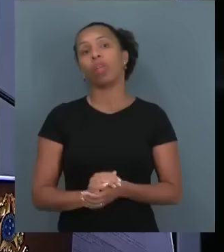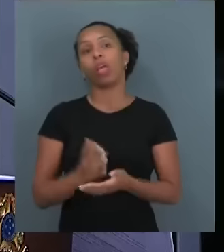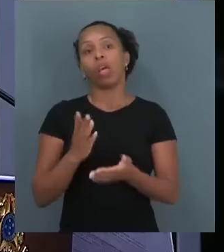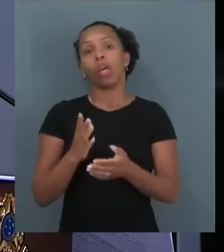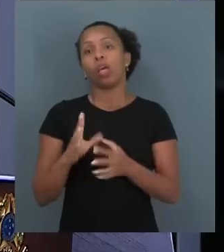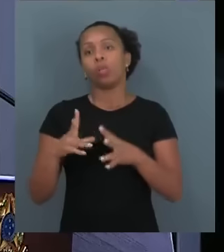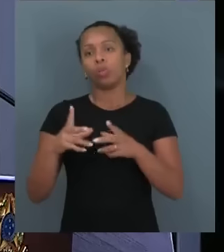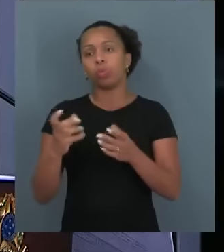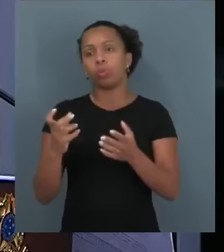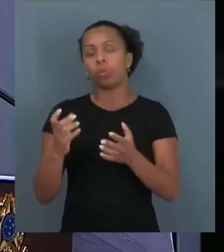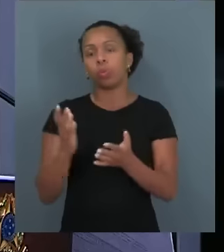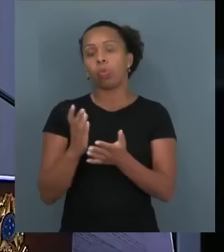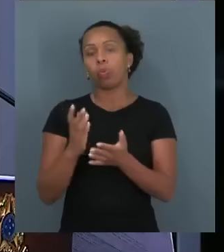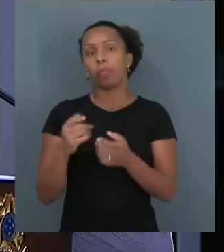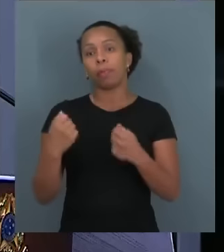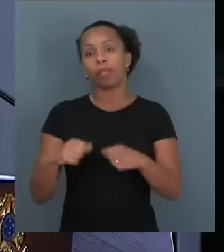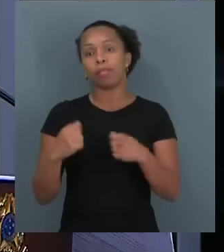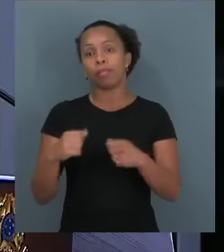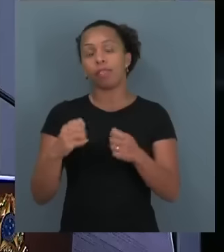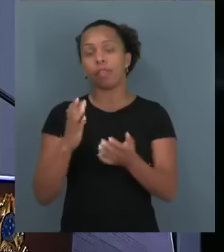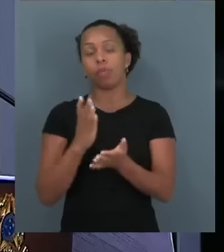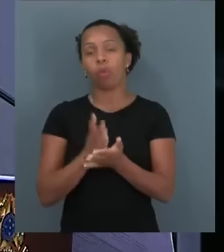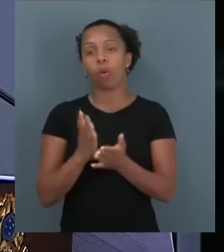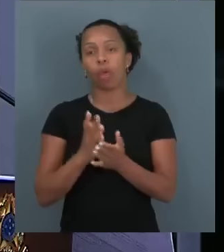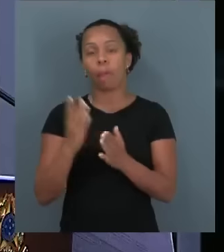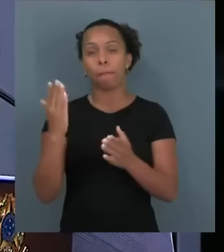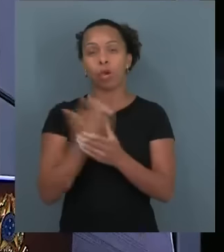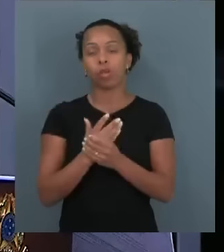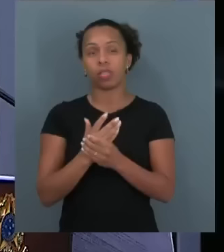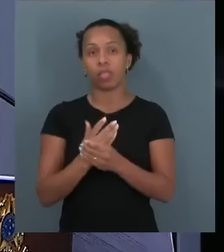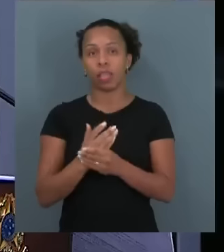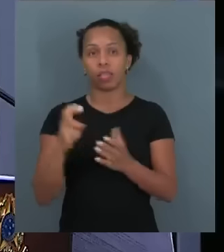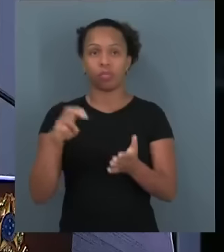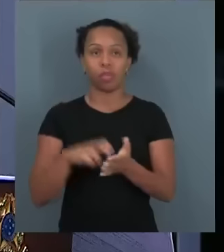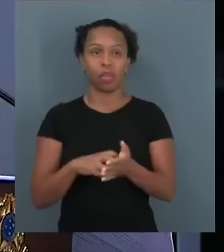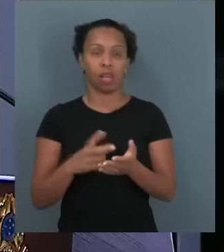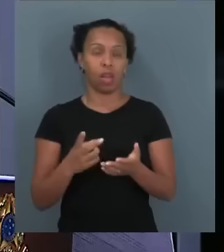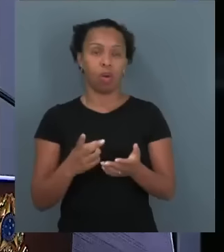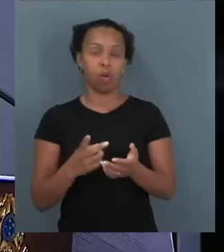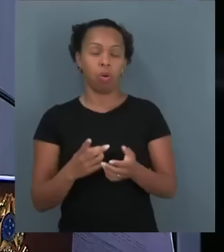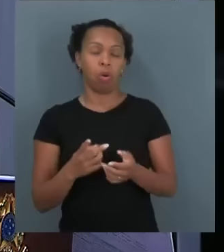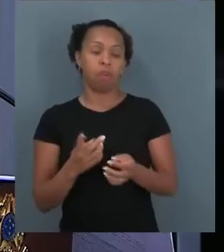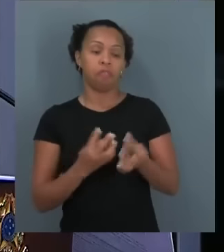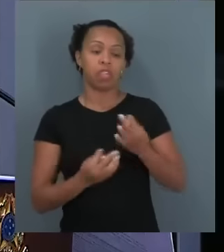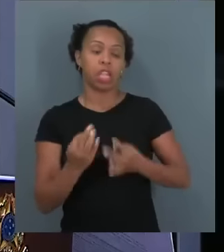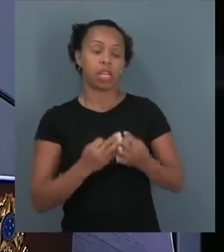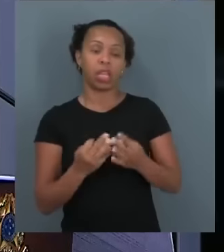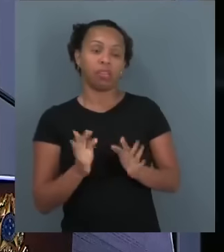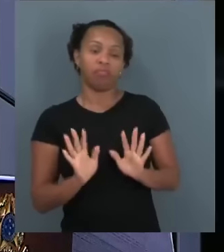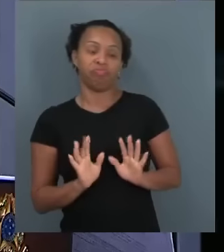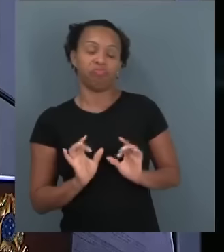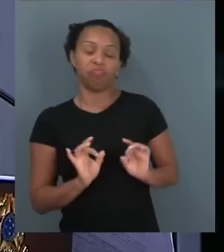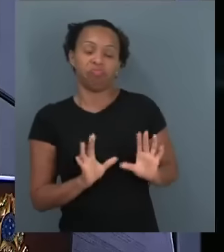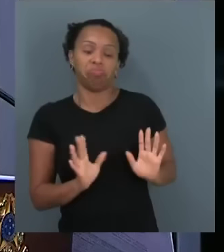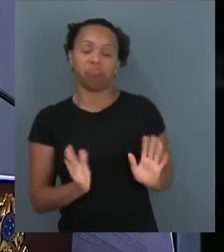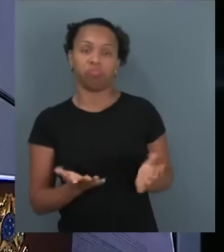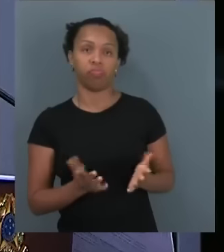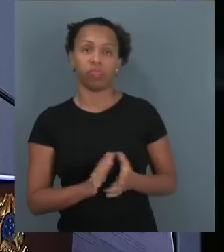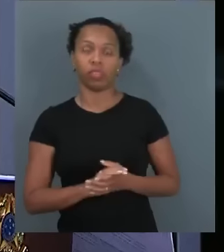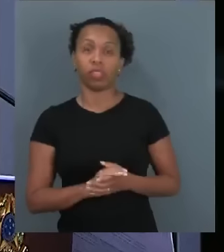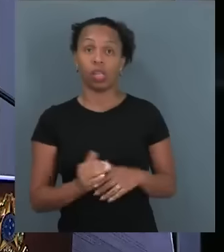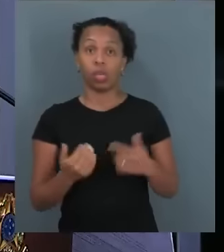penal, a prova foi sendo tratada como detalhe inconveniente. Quando a